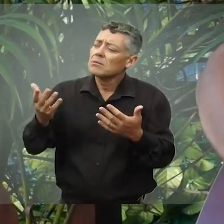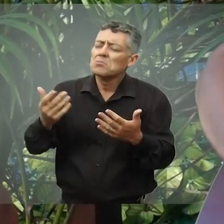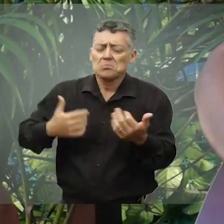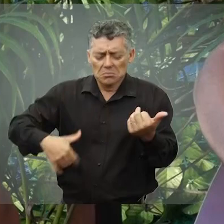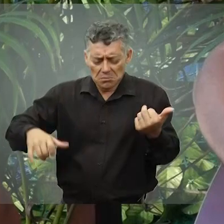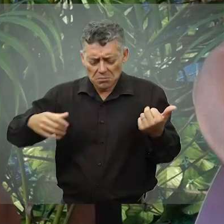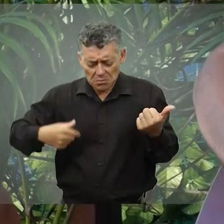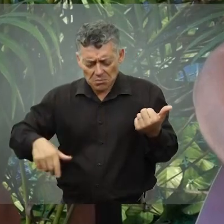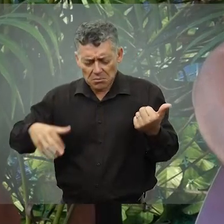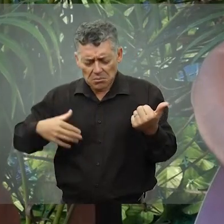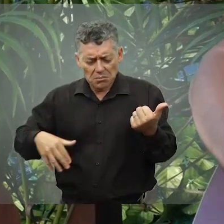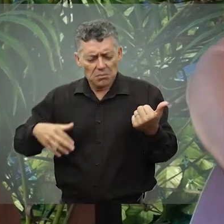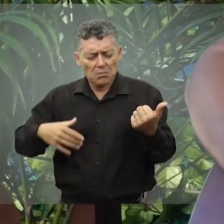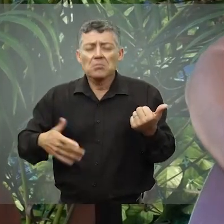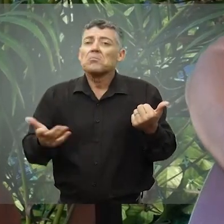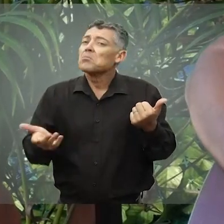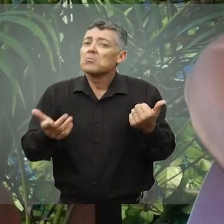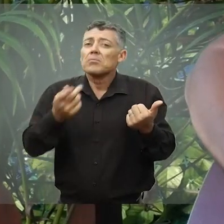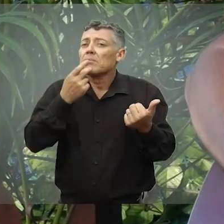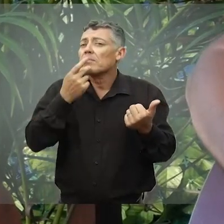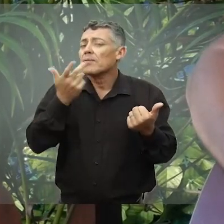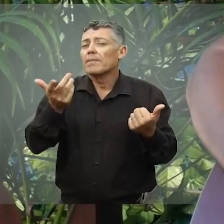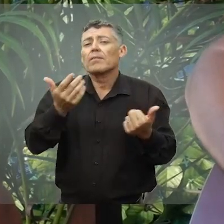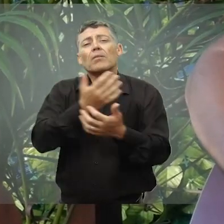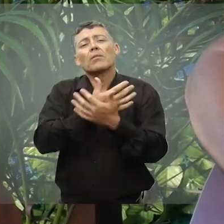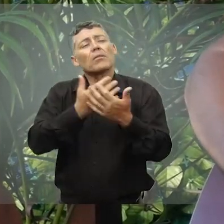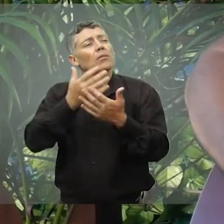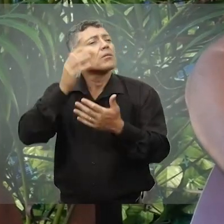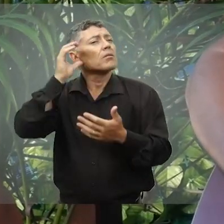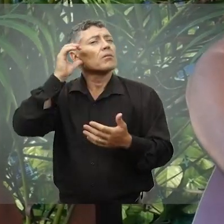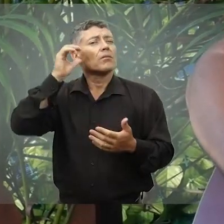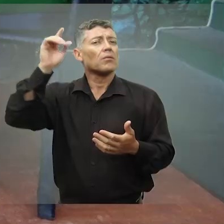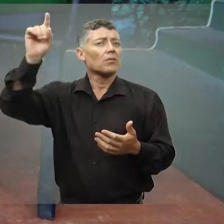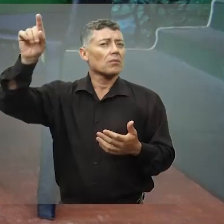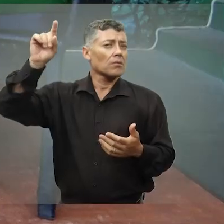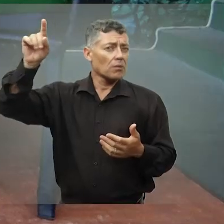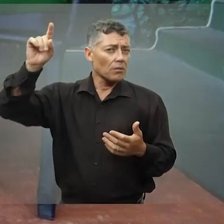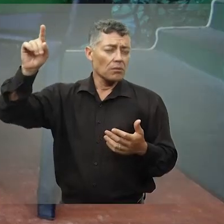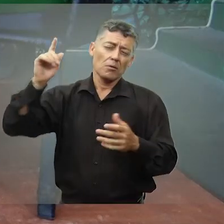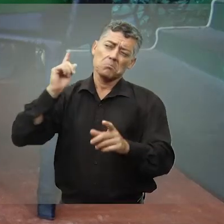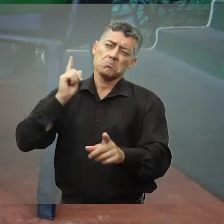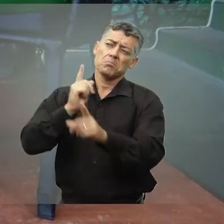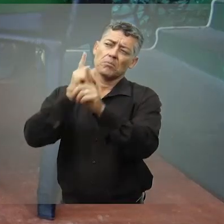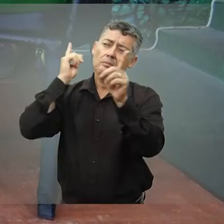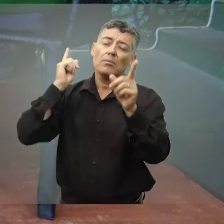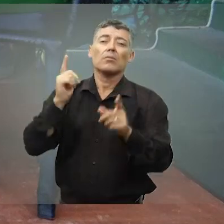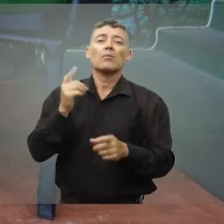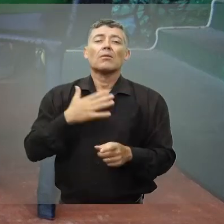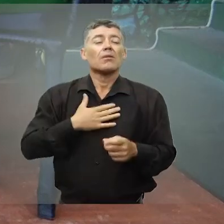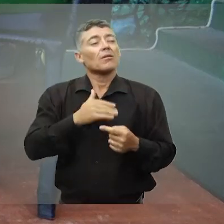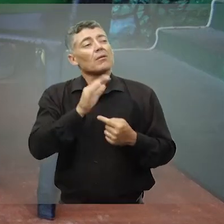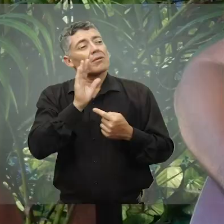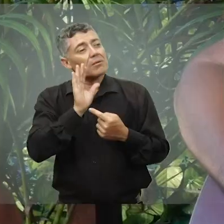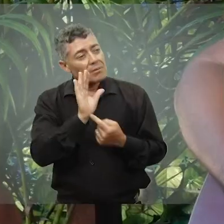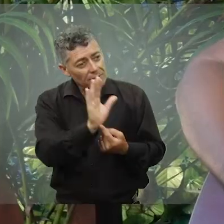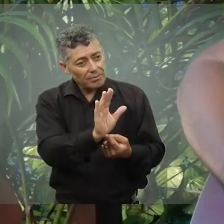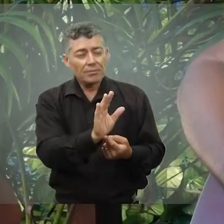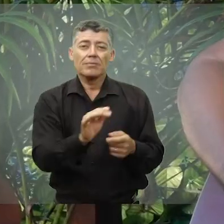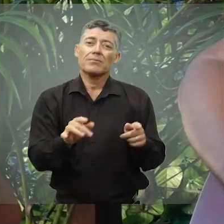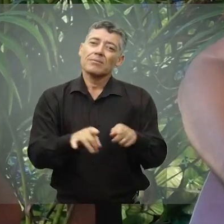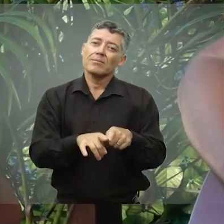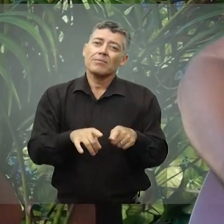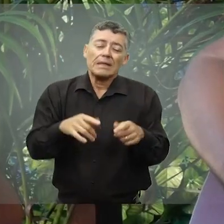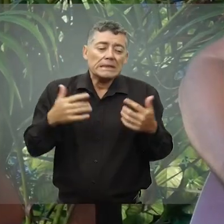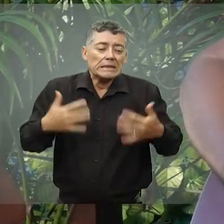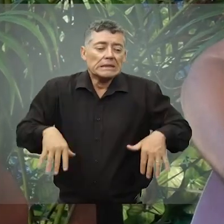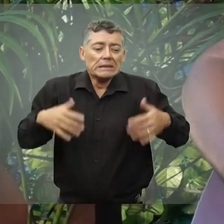violão. E aí a gente colocou a música no festival e essa música se classificou. E eu tive que me apresentar naquele festival, morri